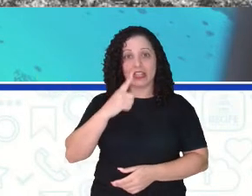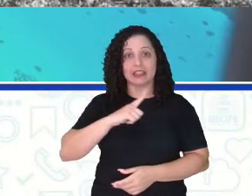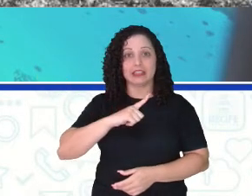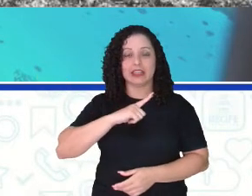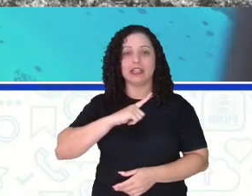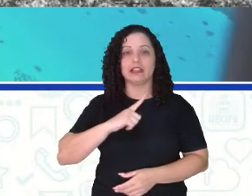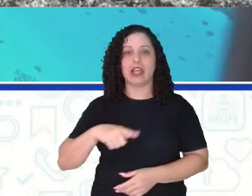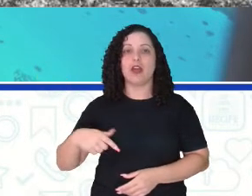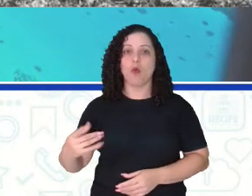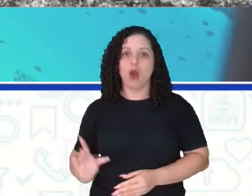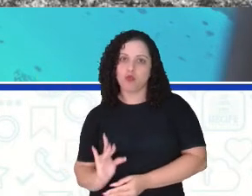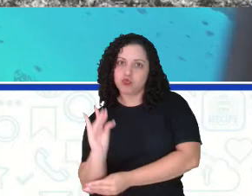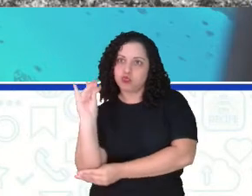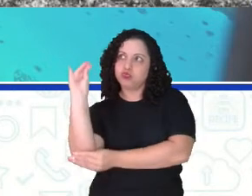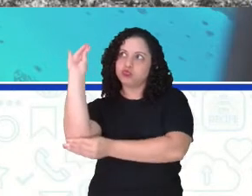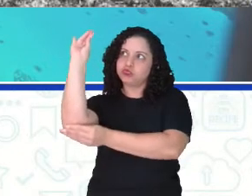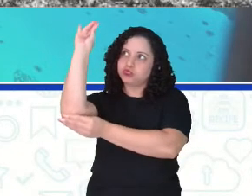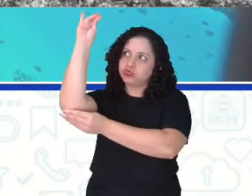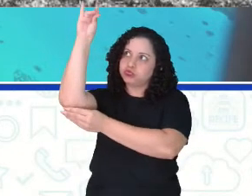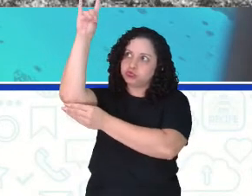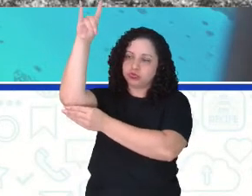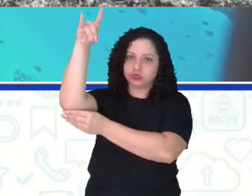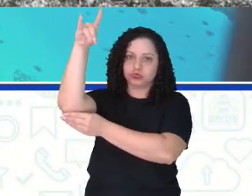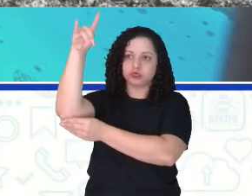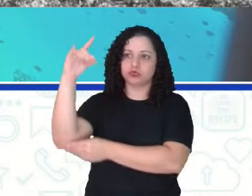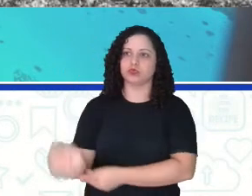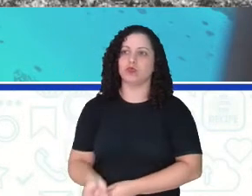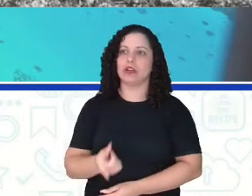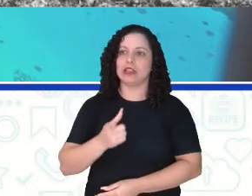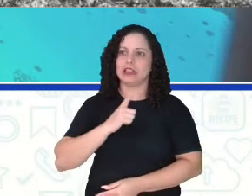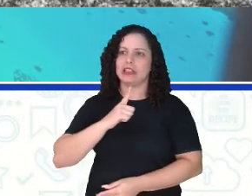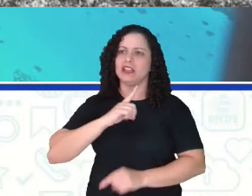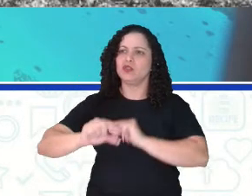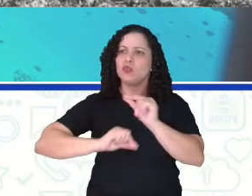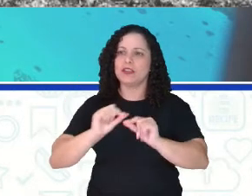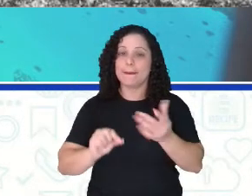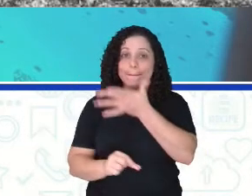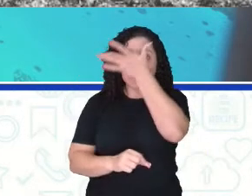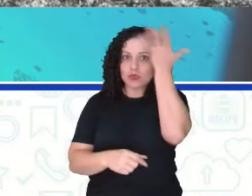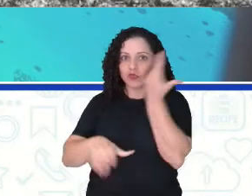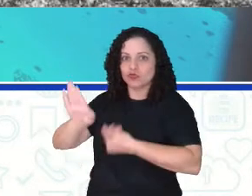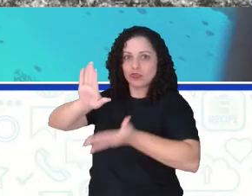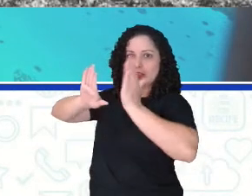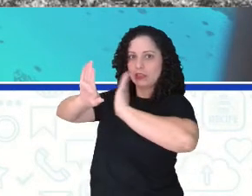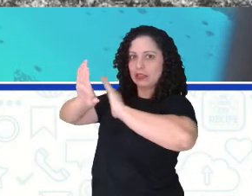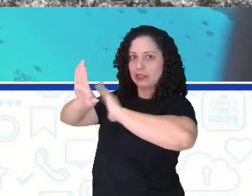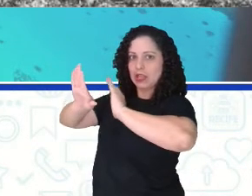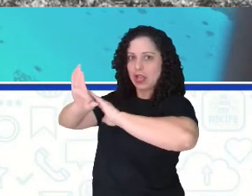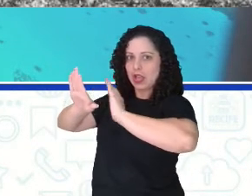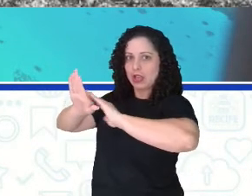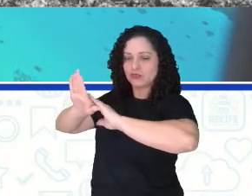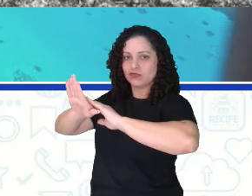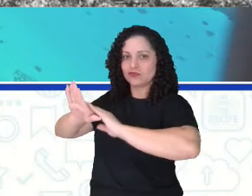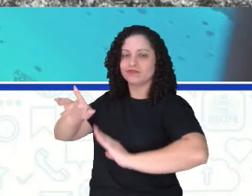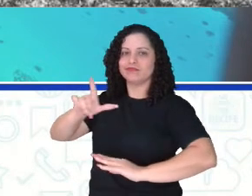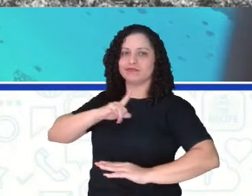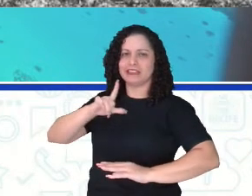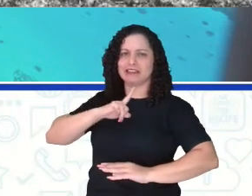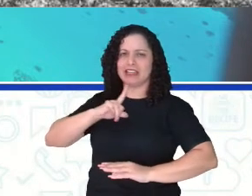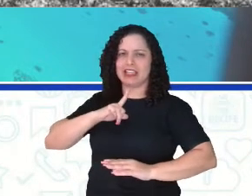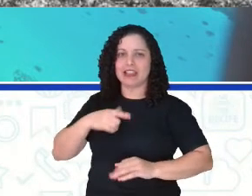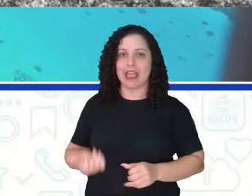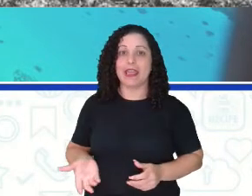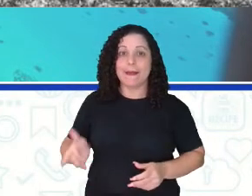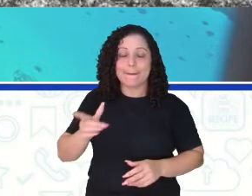meio ruim porque é antiga, mas aí para vocês está bem nítida. Né, você tem uns homens aqui atrás, né, e essa grande ave aqui, que parece